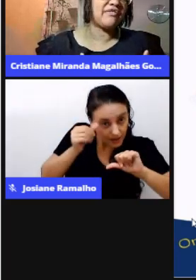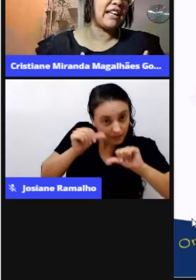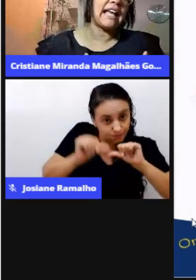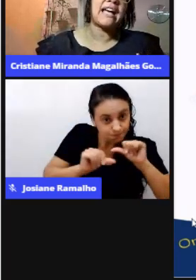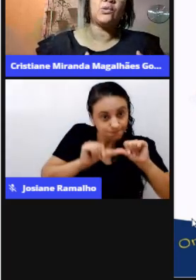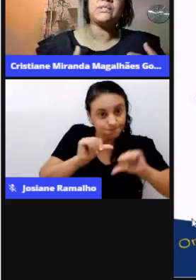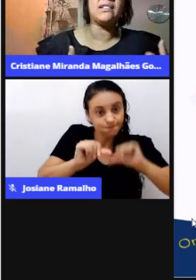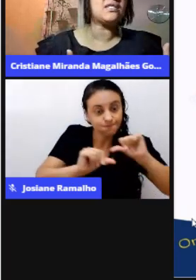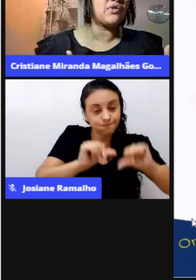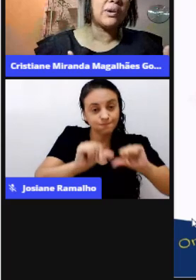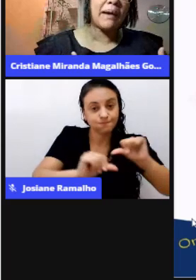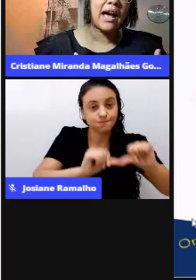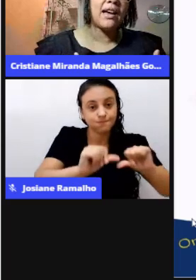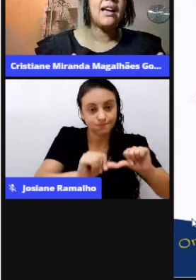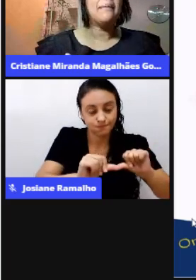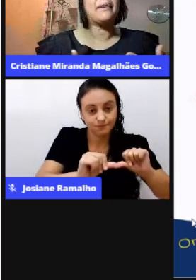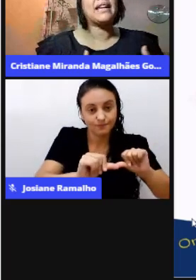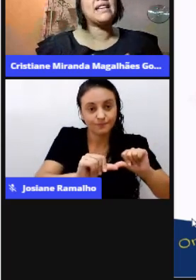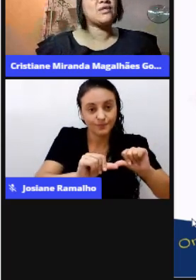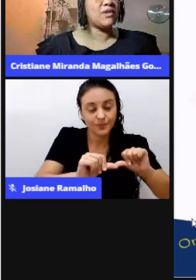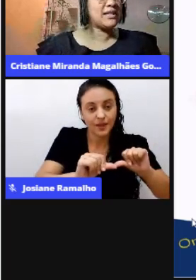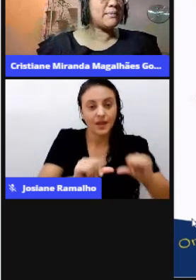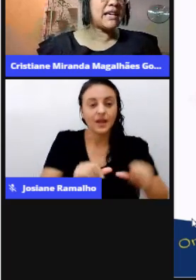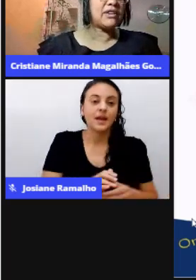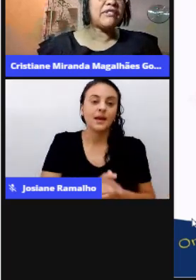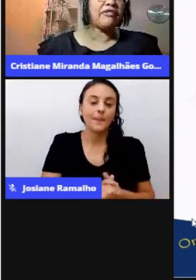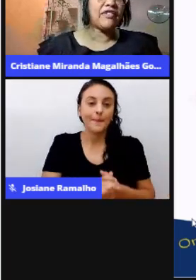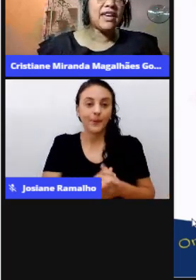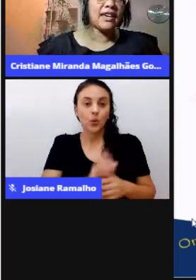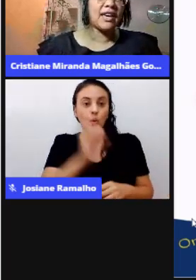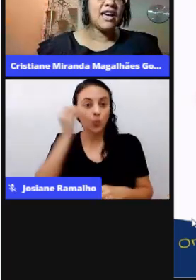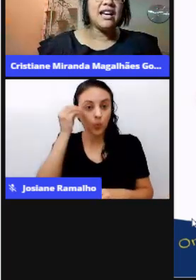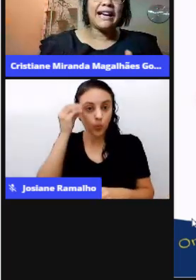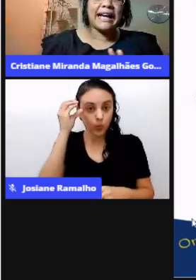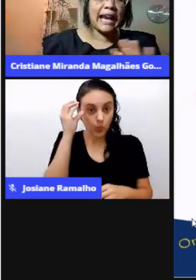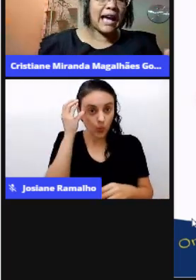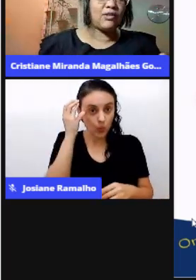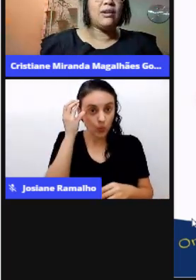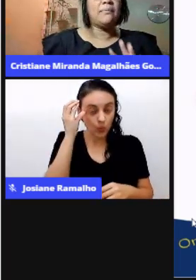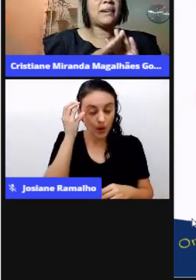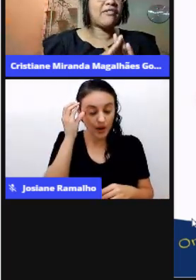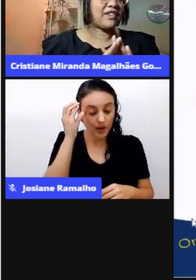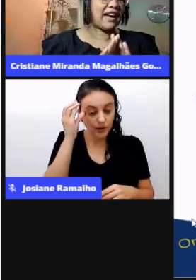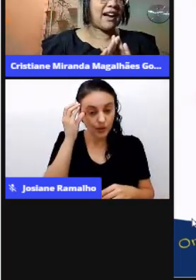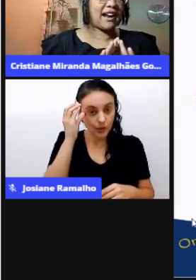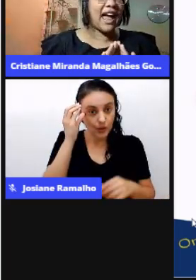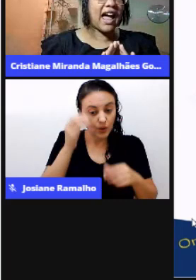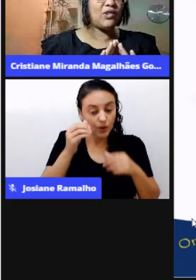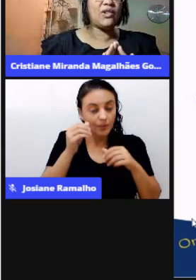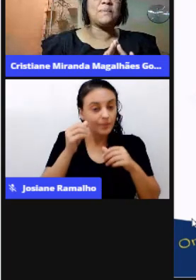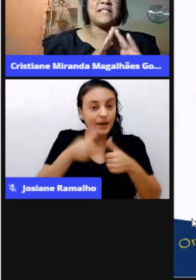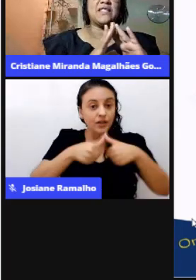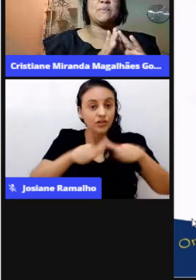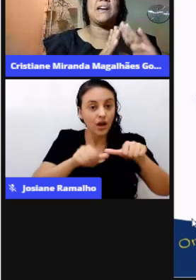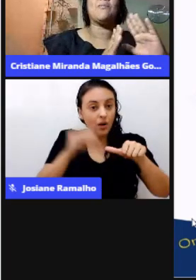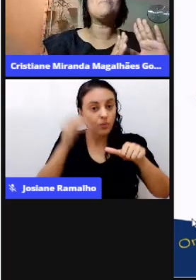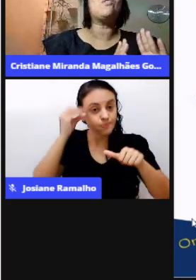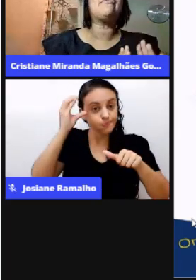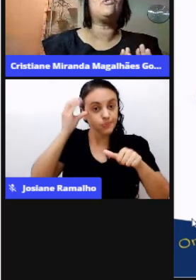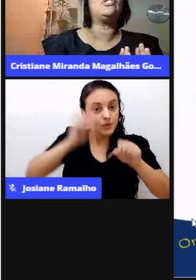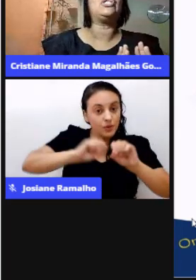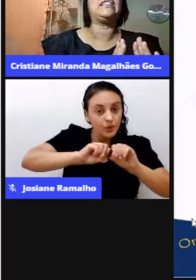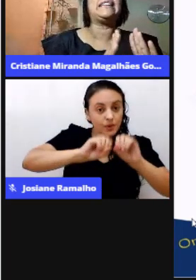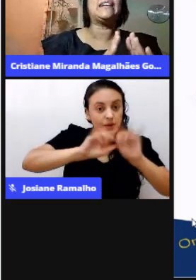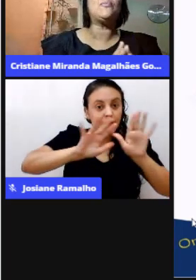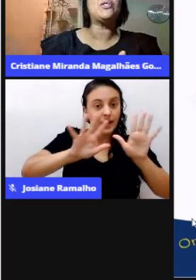palavras de Chevalar, ou transformar, para que esse conhecimento ele fique claro. Para ficar claro, eu preciso pegar uma